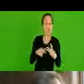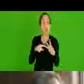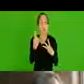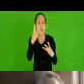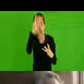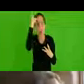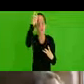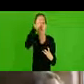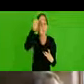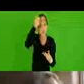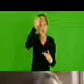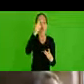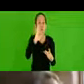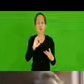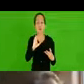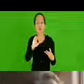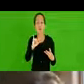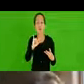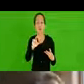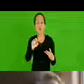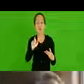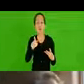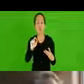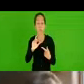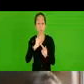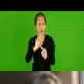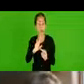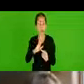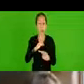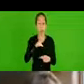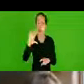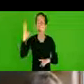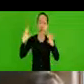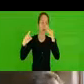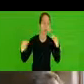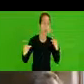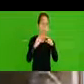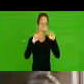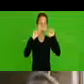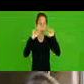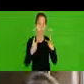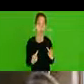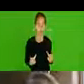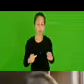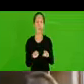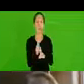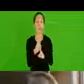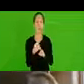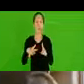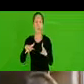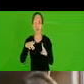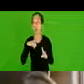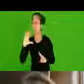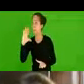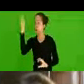vai dizer o seguinte, que os fenômenos humanos e sociais são muito complexos e dinâmicos. Ele, por